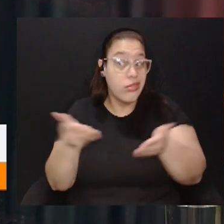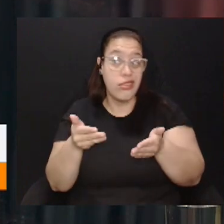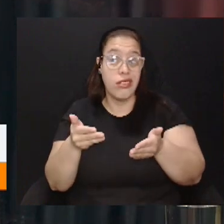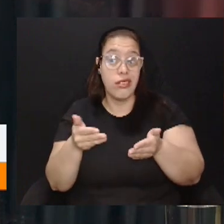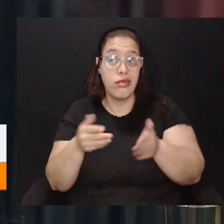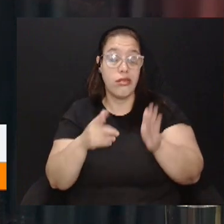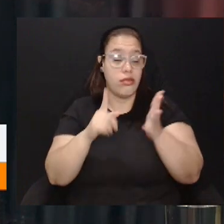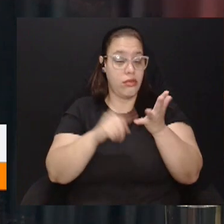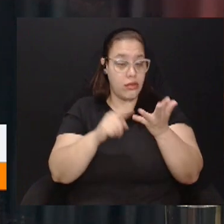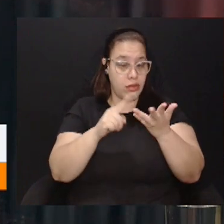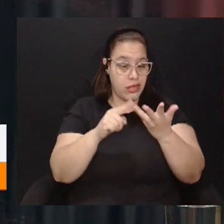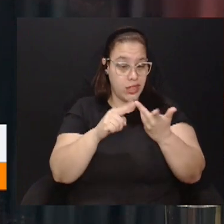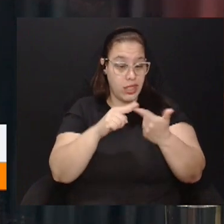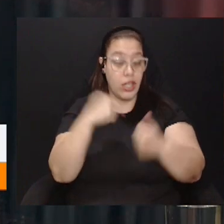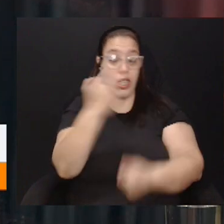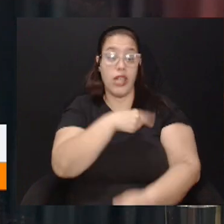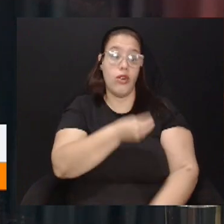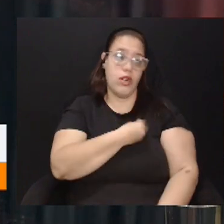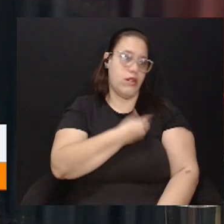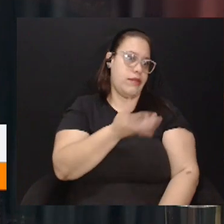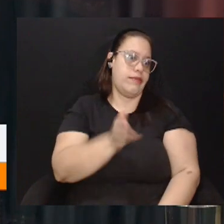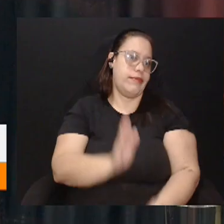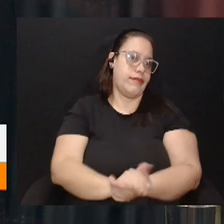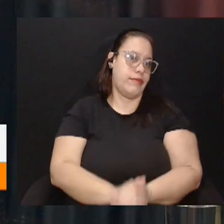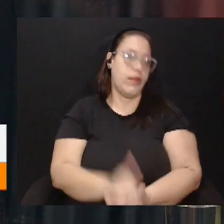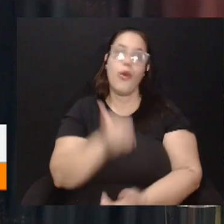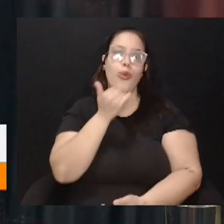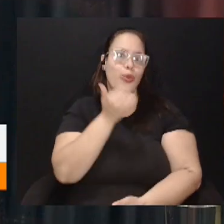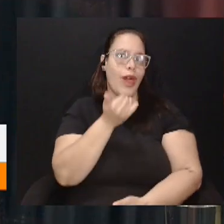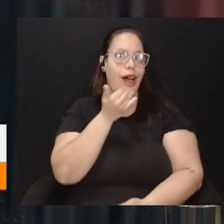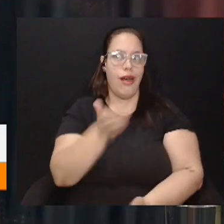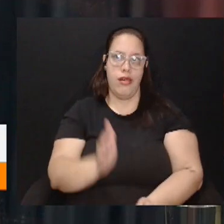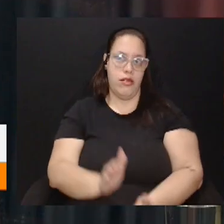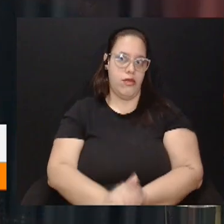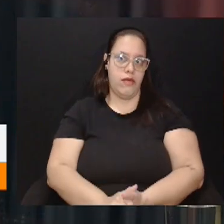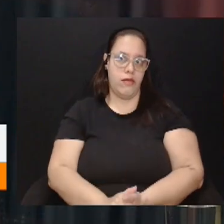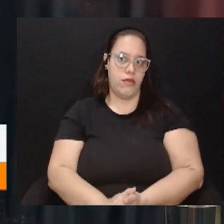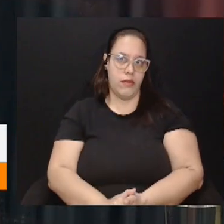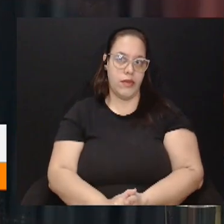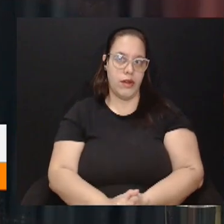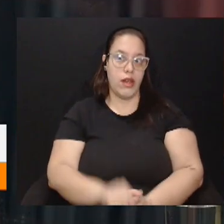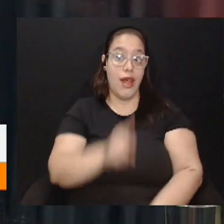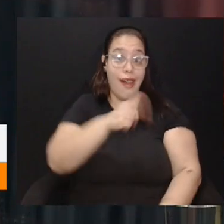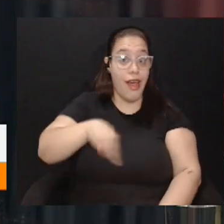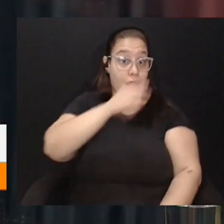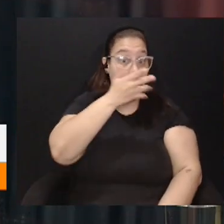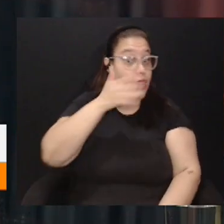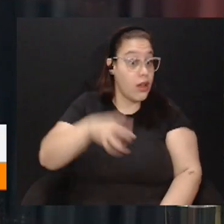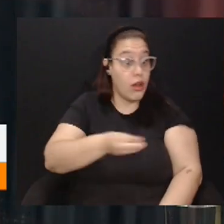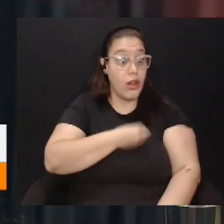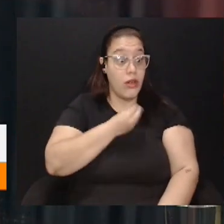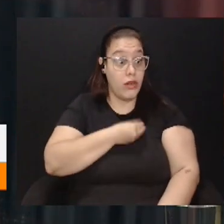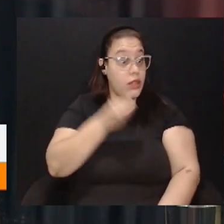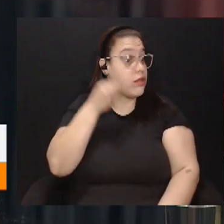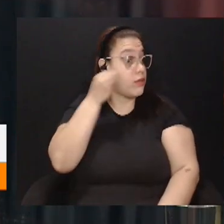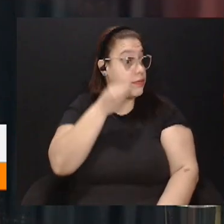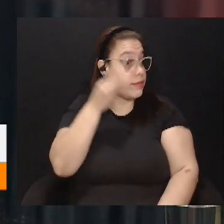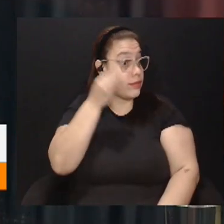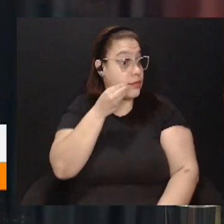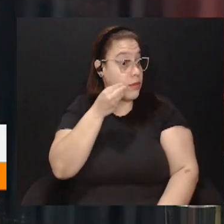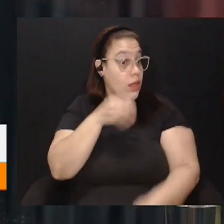elementos que nós vivemos, né. Muito provavelmente essas crianças que estão vivendo experiências nesse